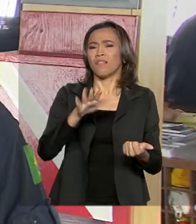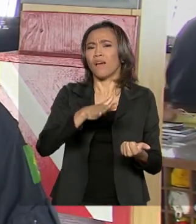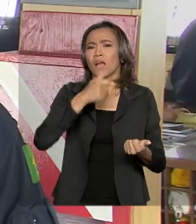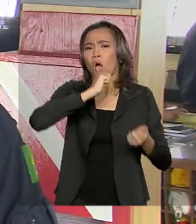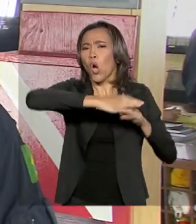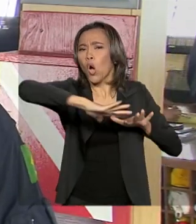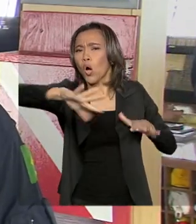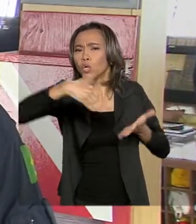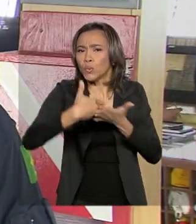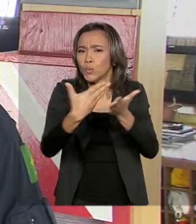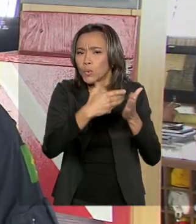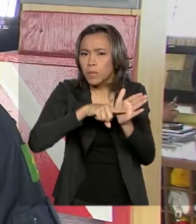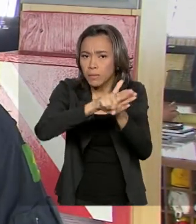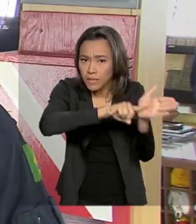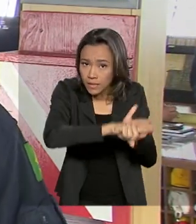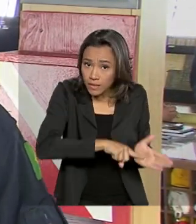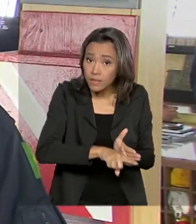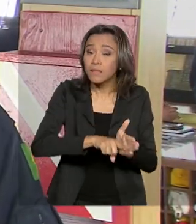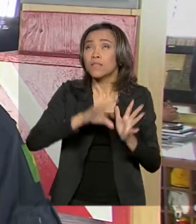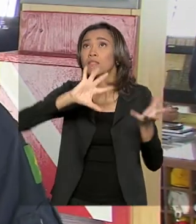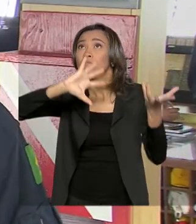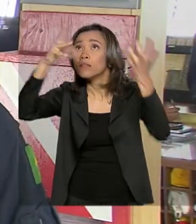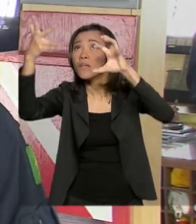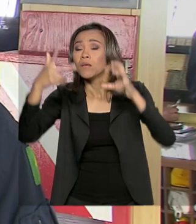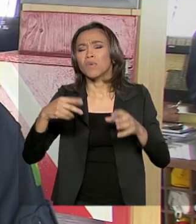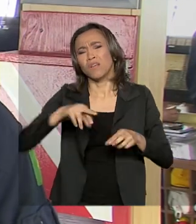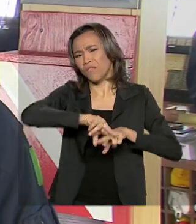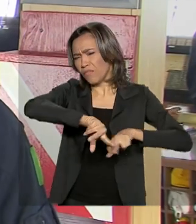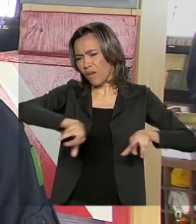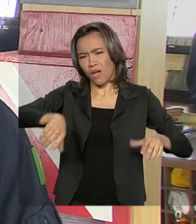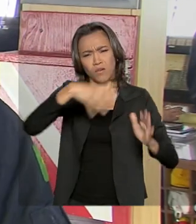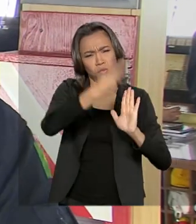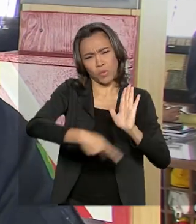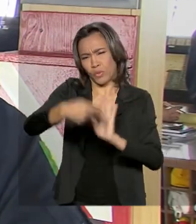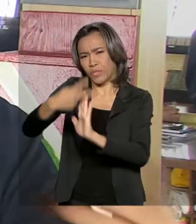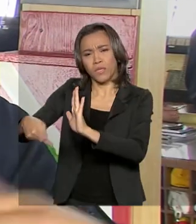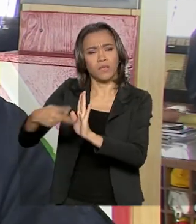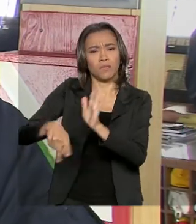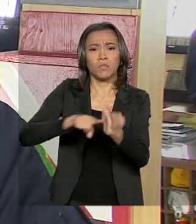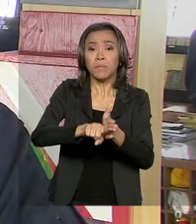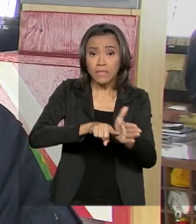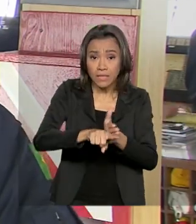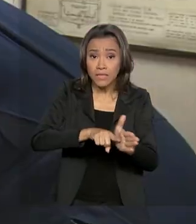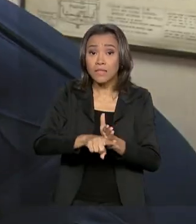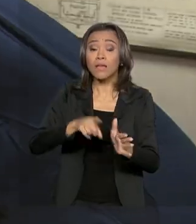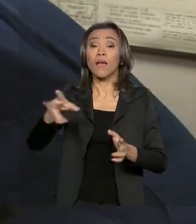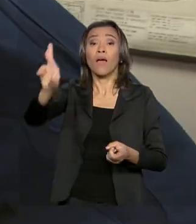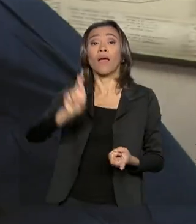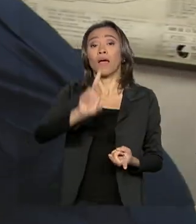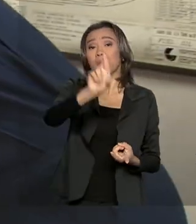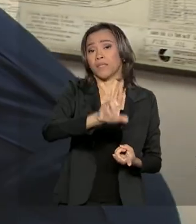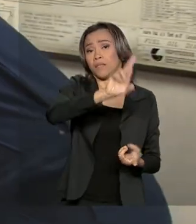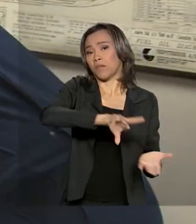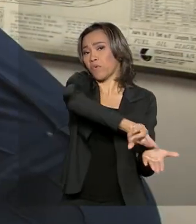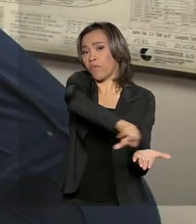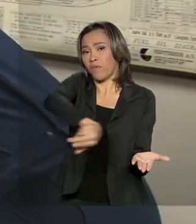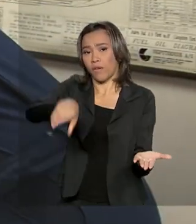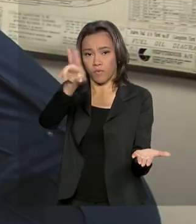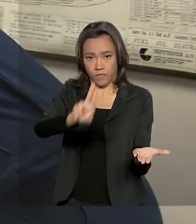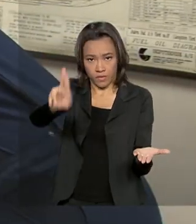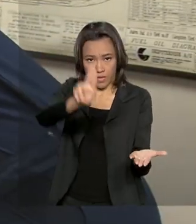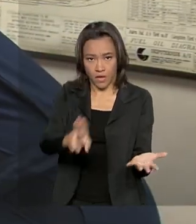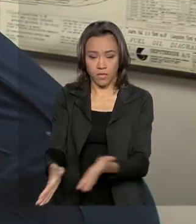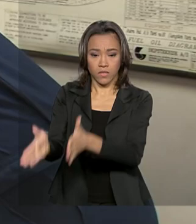Nós também apoiamos os diversos projetos de pesquisa que muitas vezes são representados aqui pelas universidades. Ao longo do dia, todas